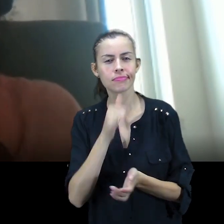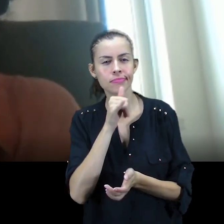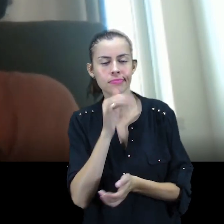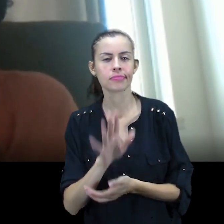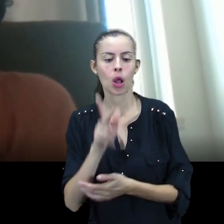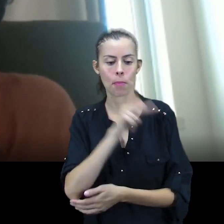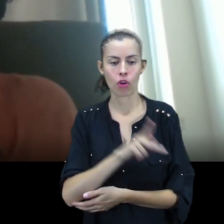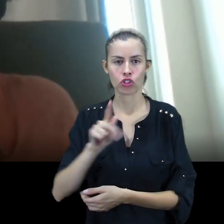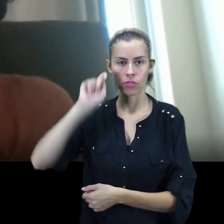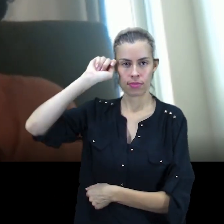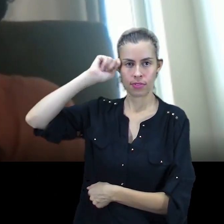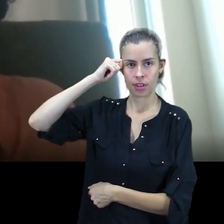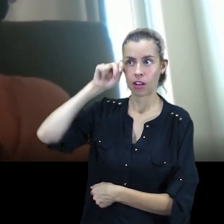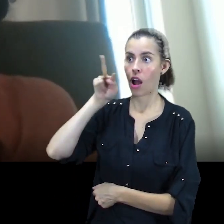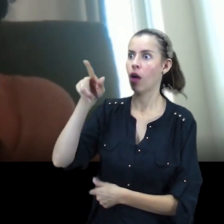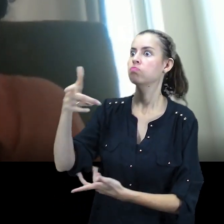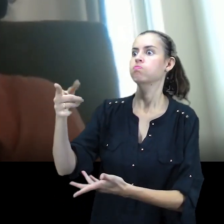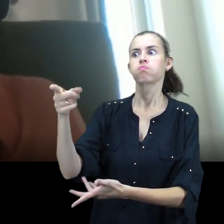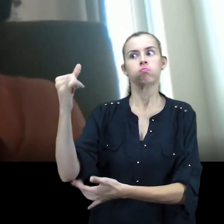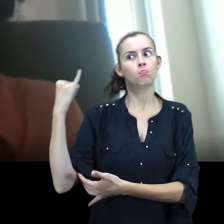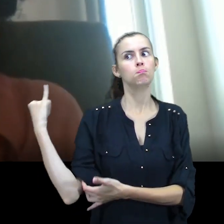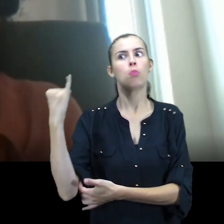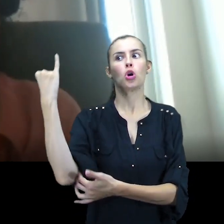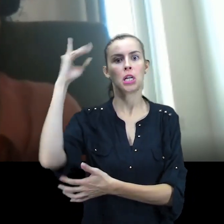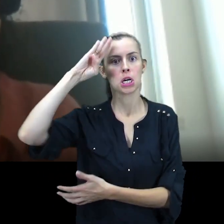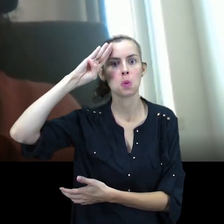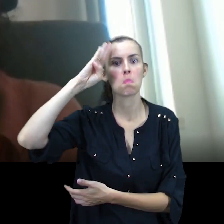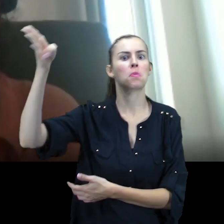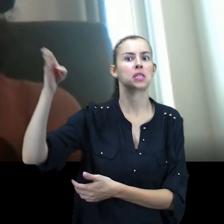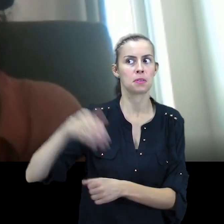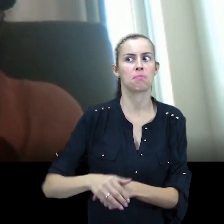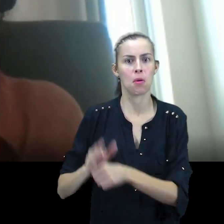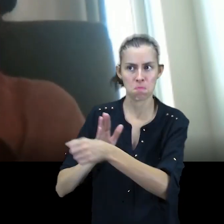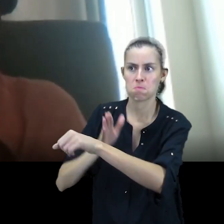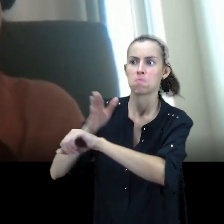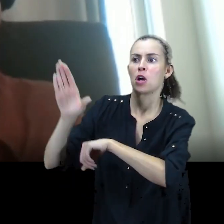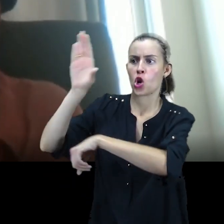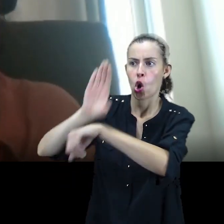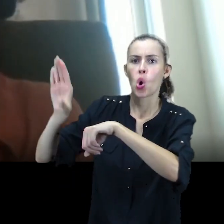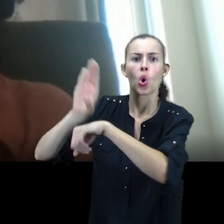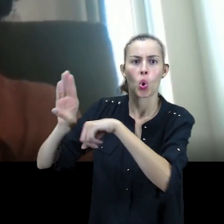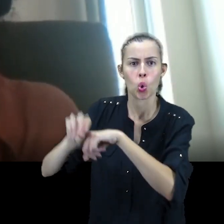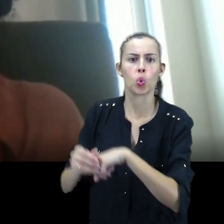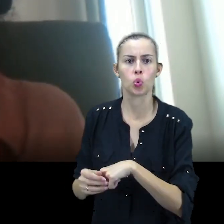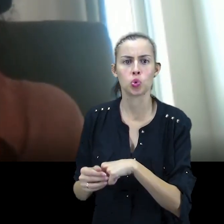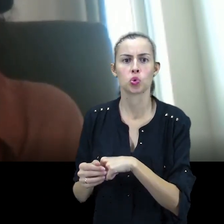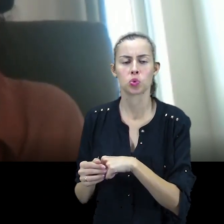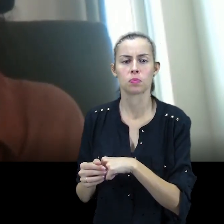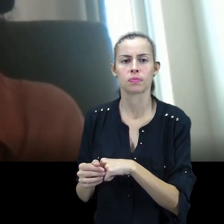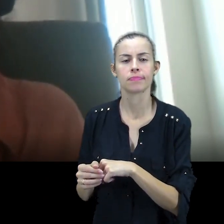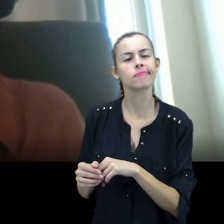que permear todo o curso, né? Então, assim, até da gente estar cobrando mais que